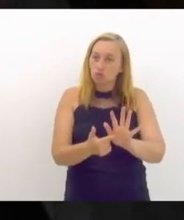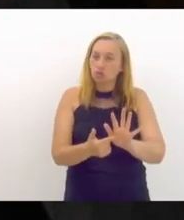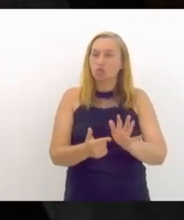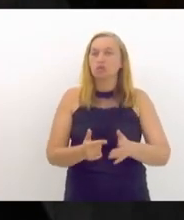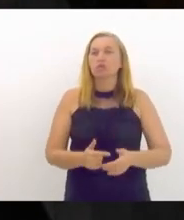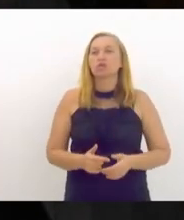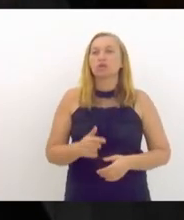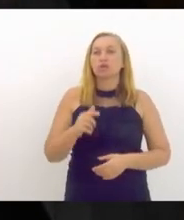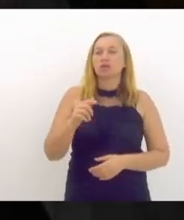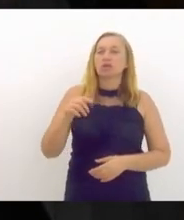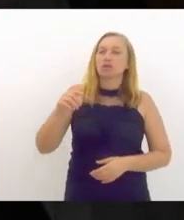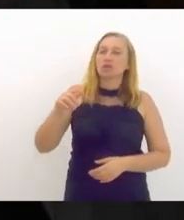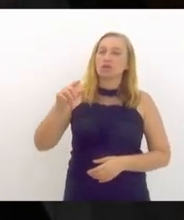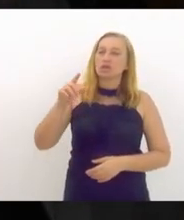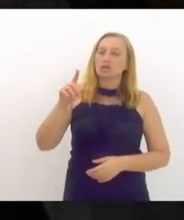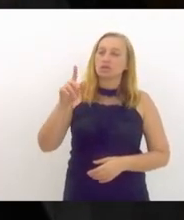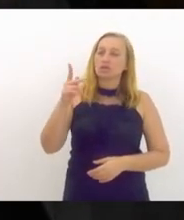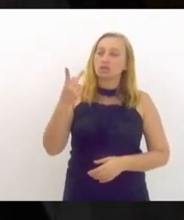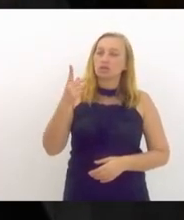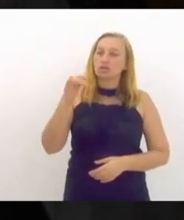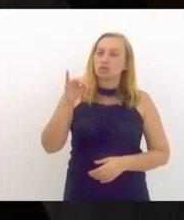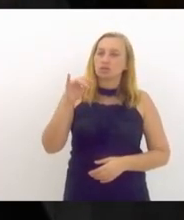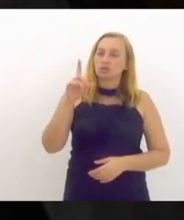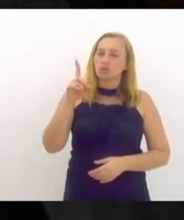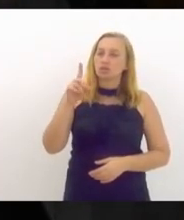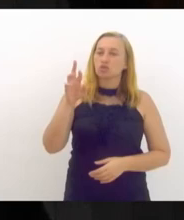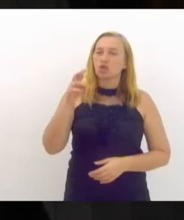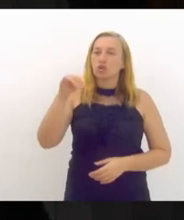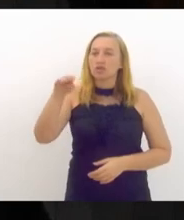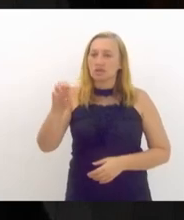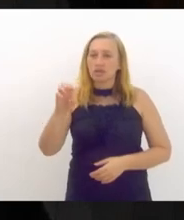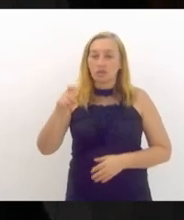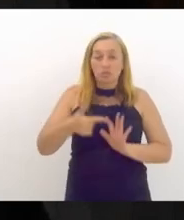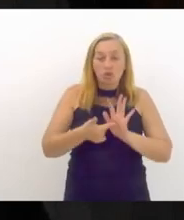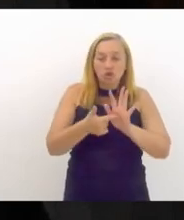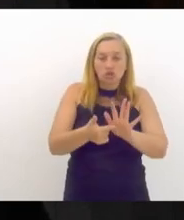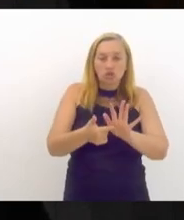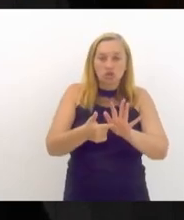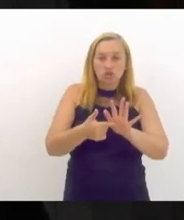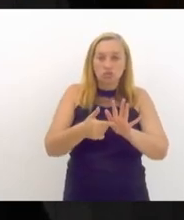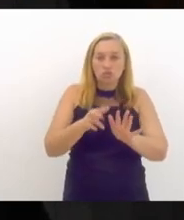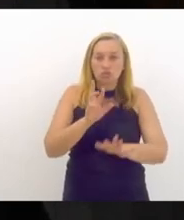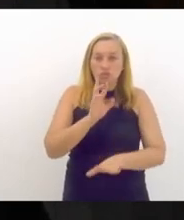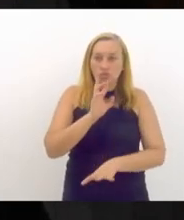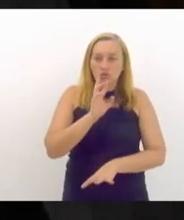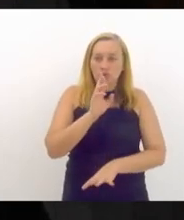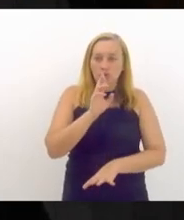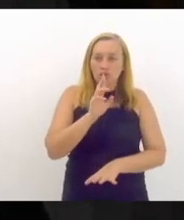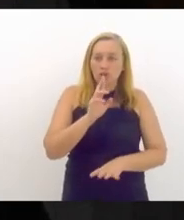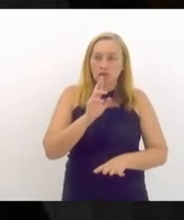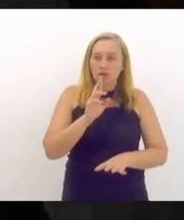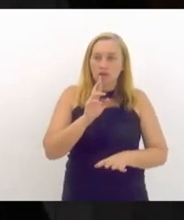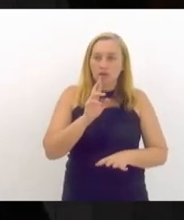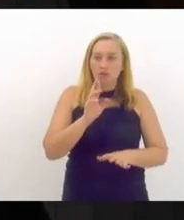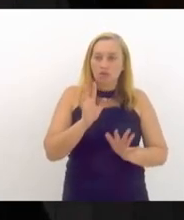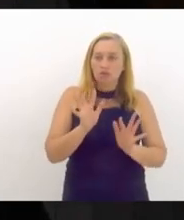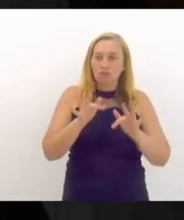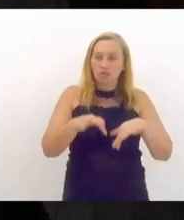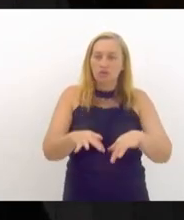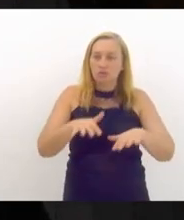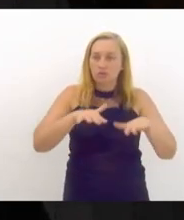de um drone, possivelmente, com o resultado do terremoto. Os prédios antigos